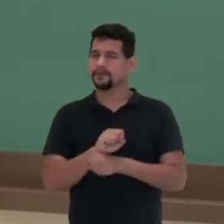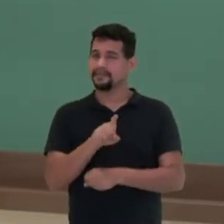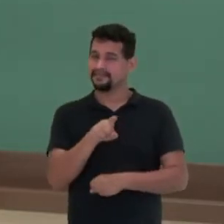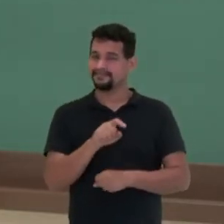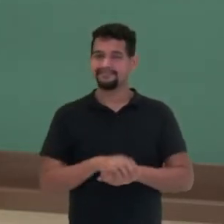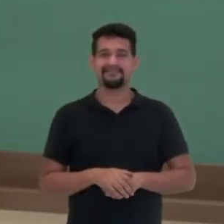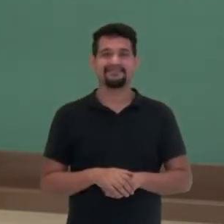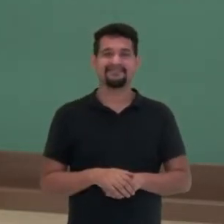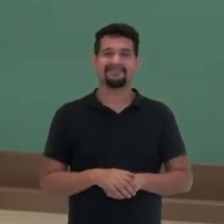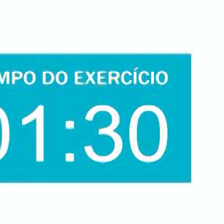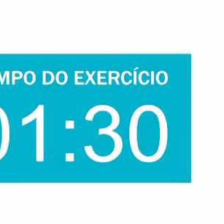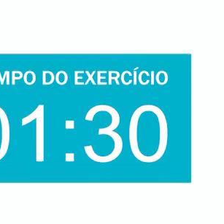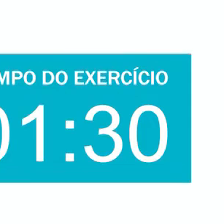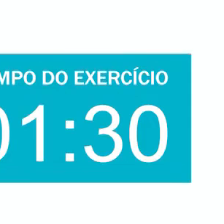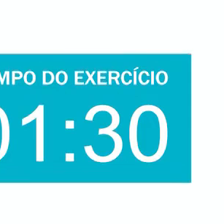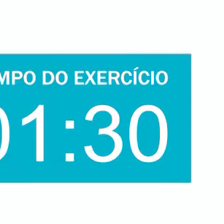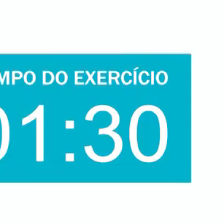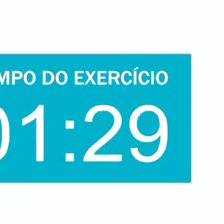vocês pensarem.